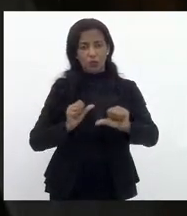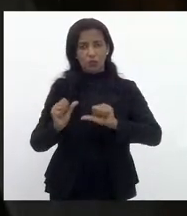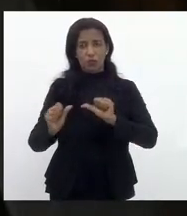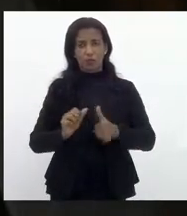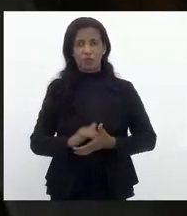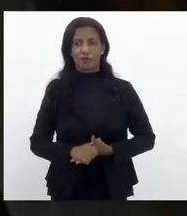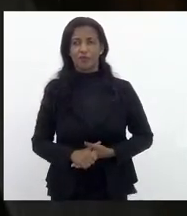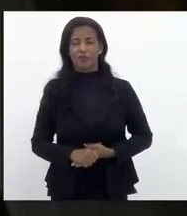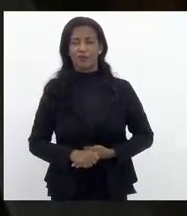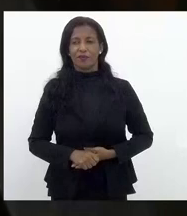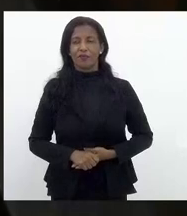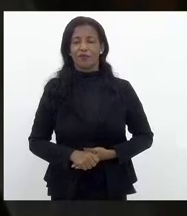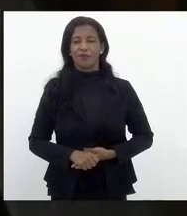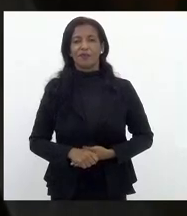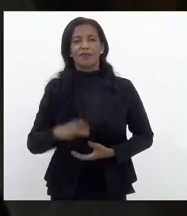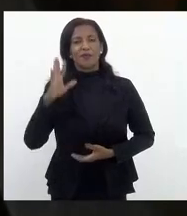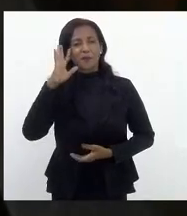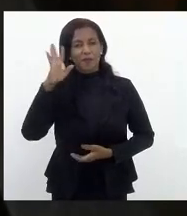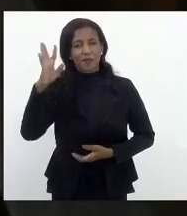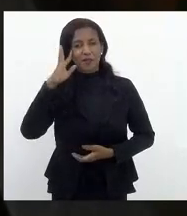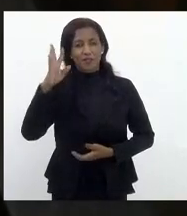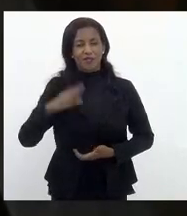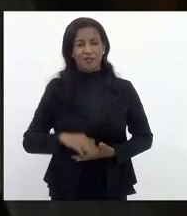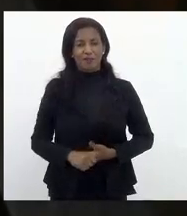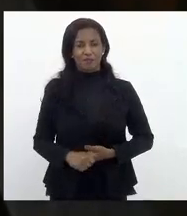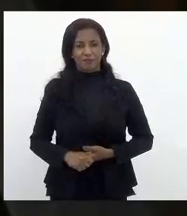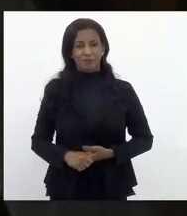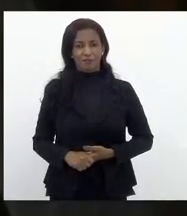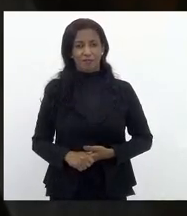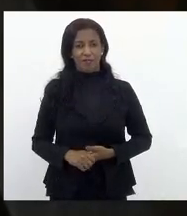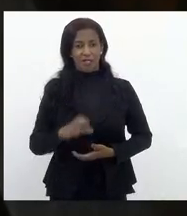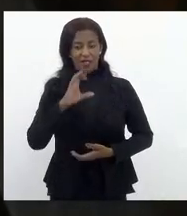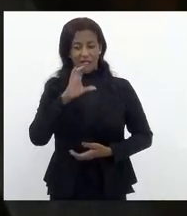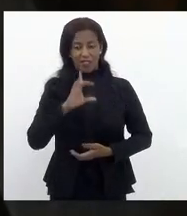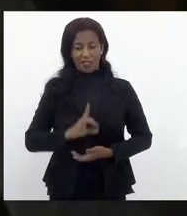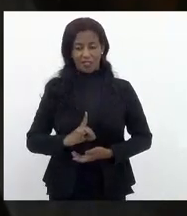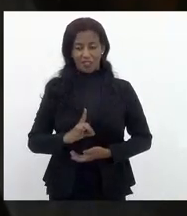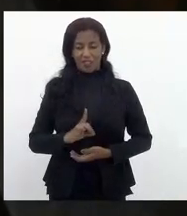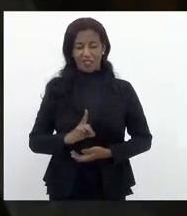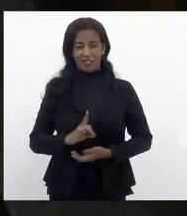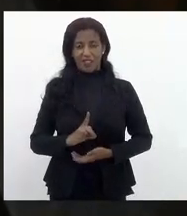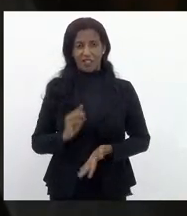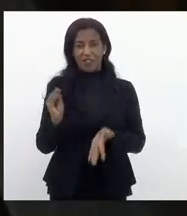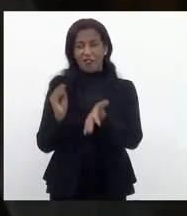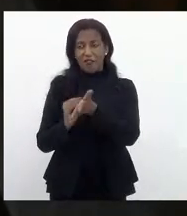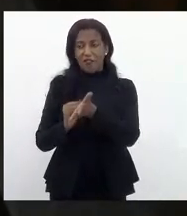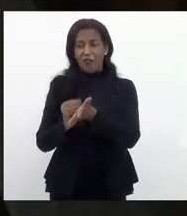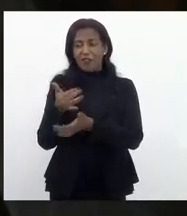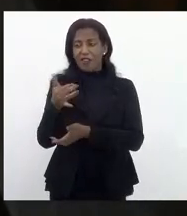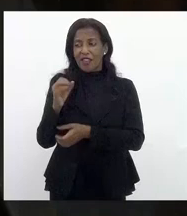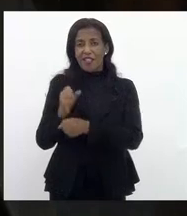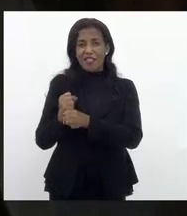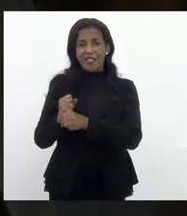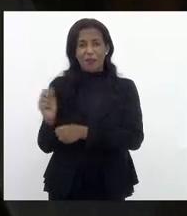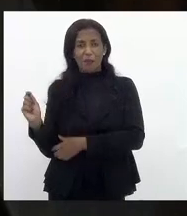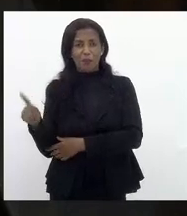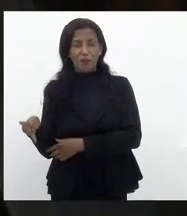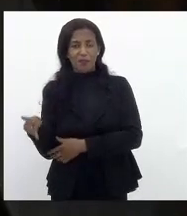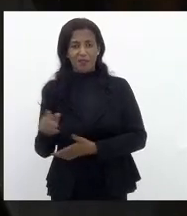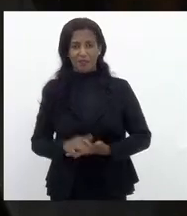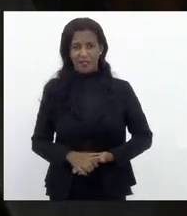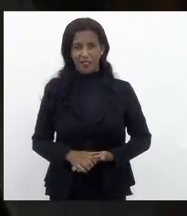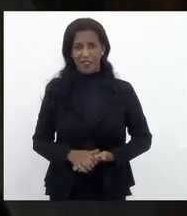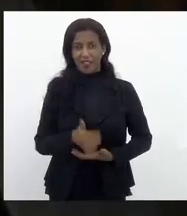e imagine cidadão Falta 10 anos para aposentar aposentar